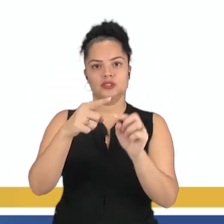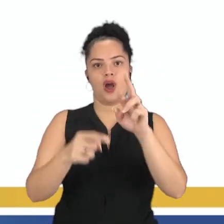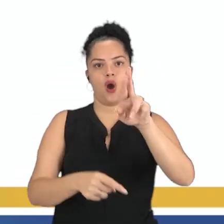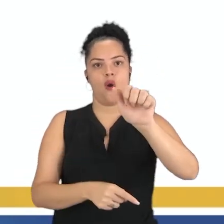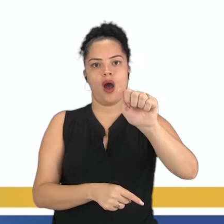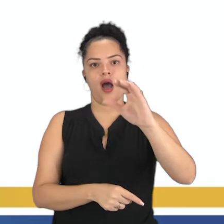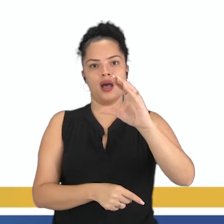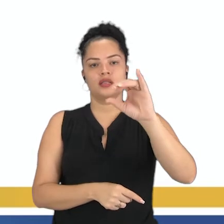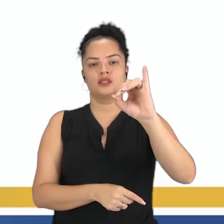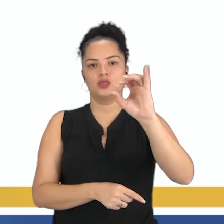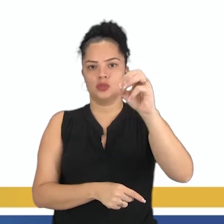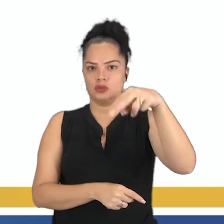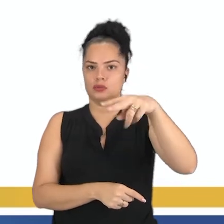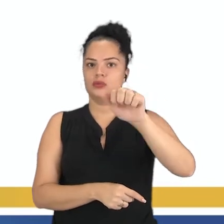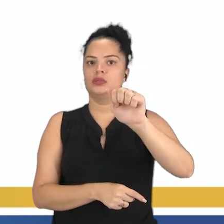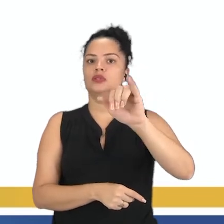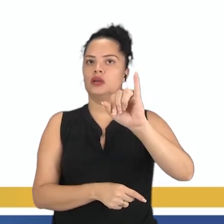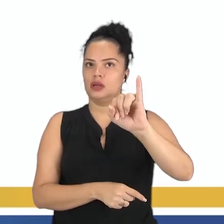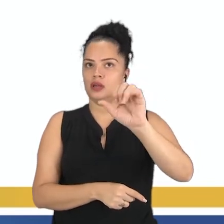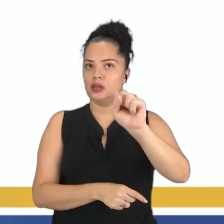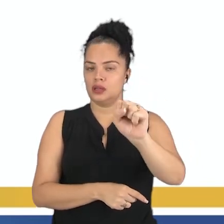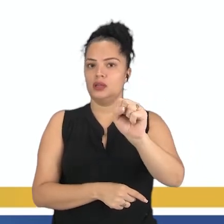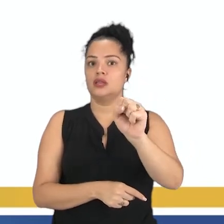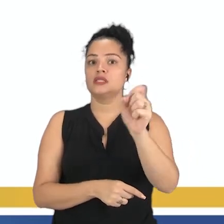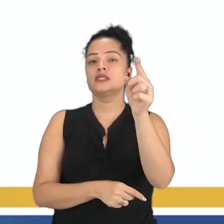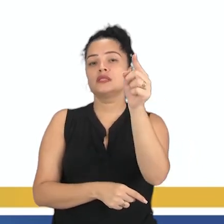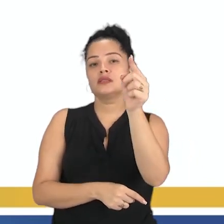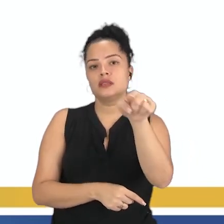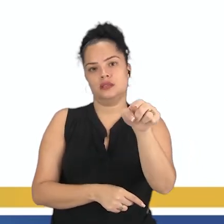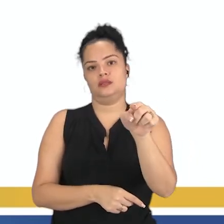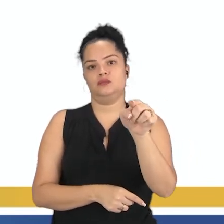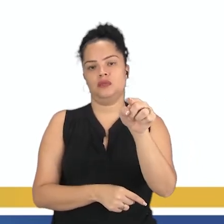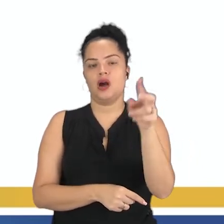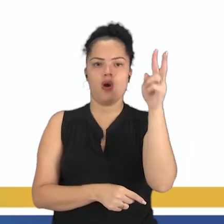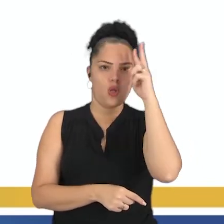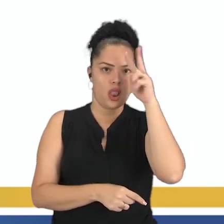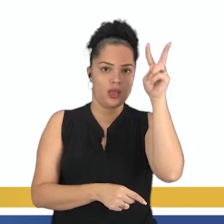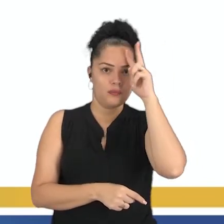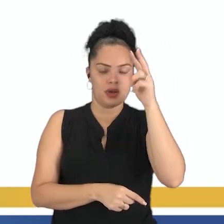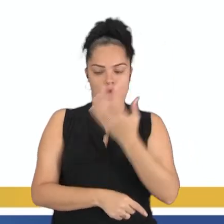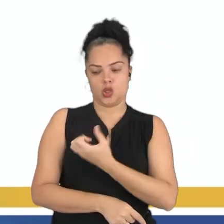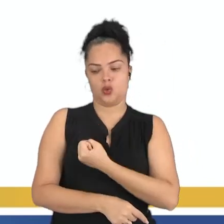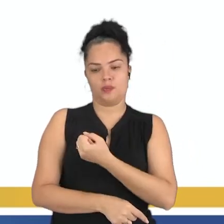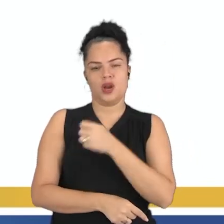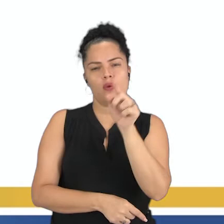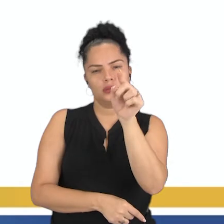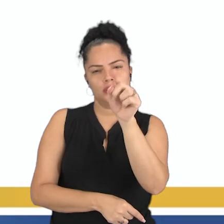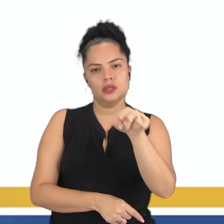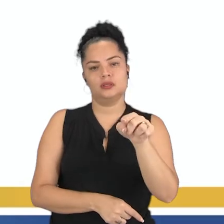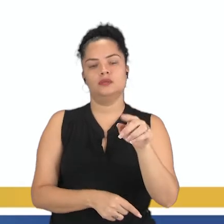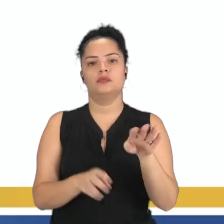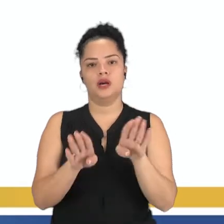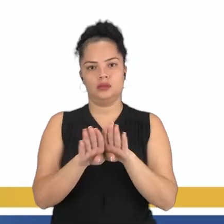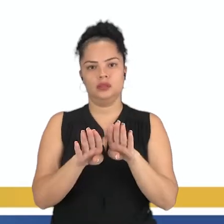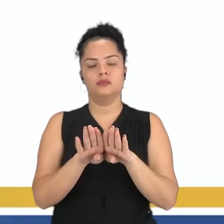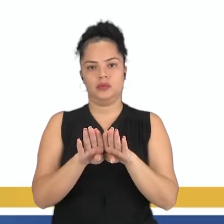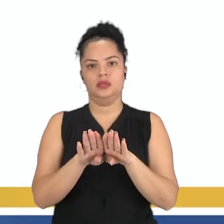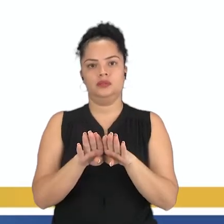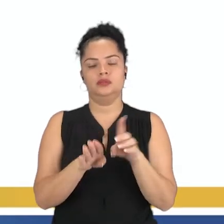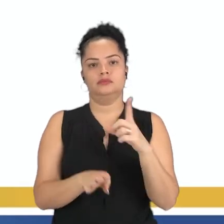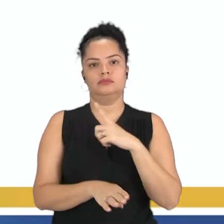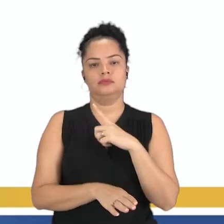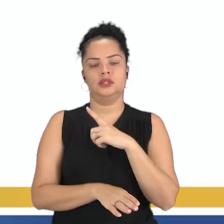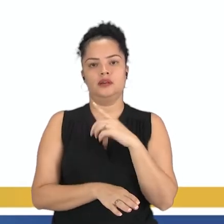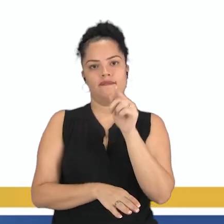divisão de números racionais na forma de decimal. Lembrando que números decimais também representam números